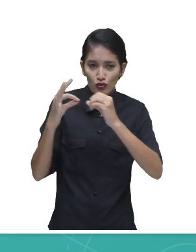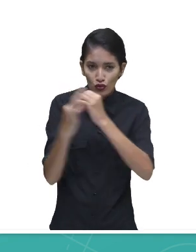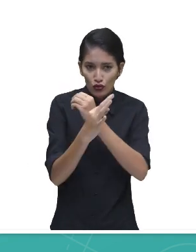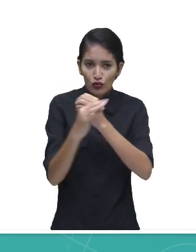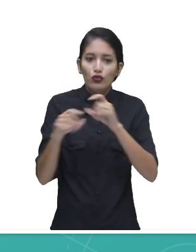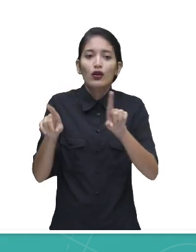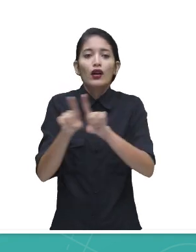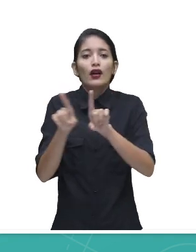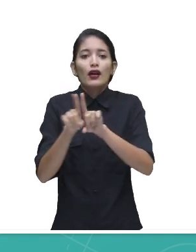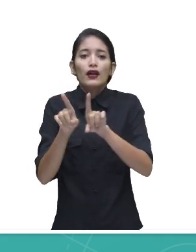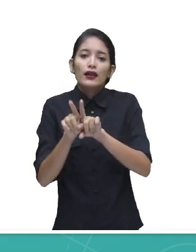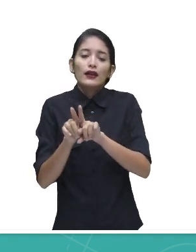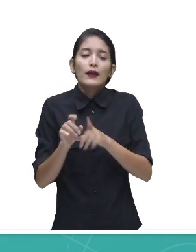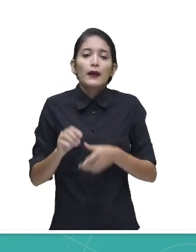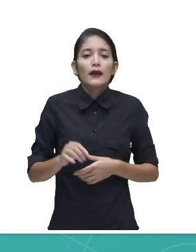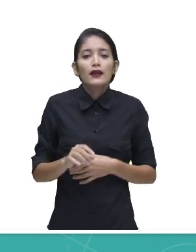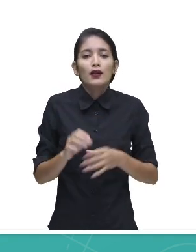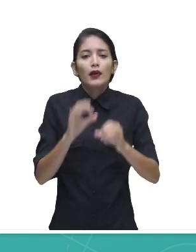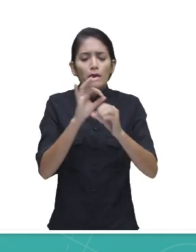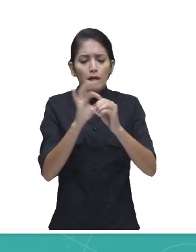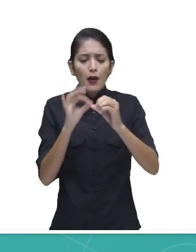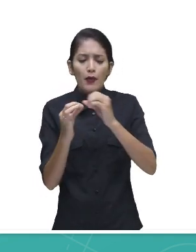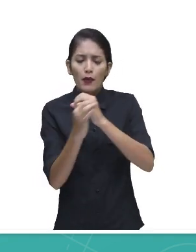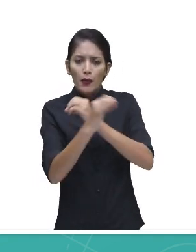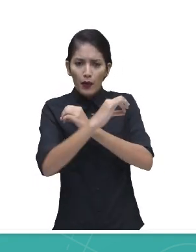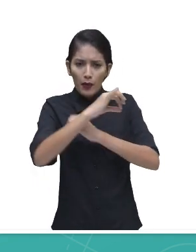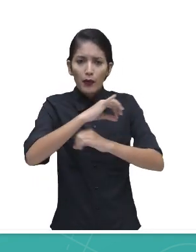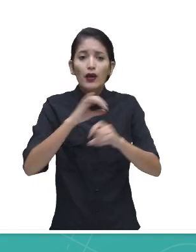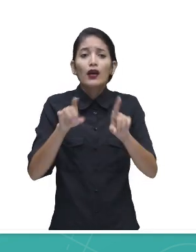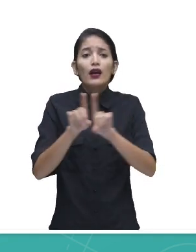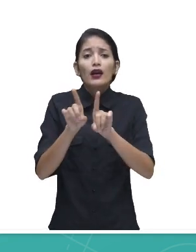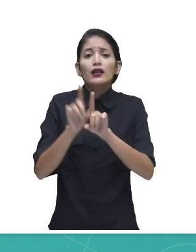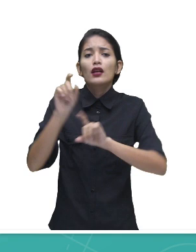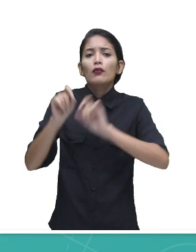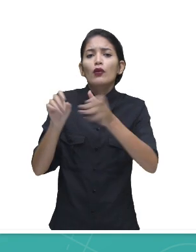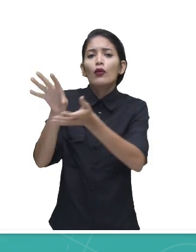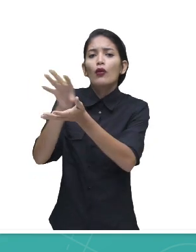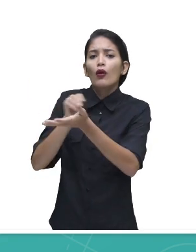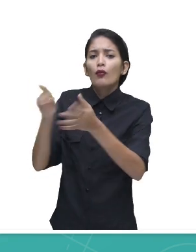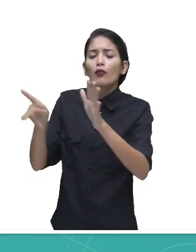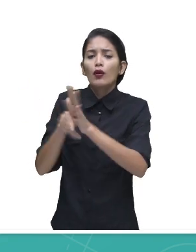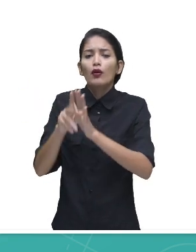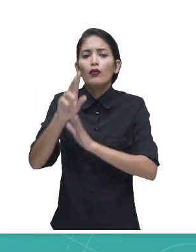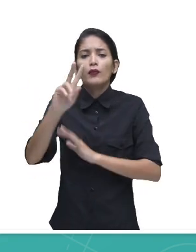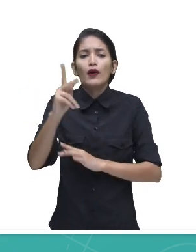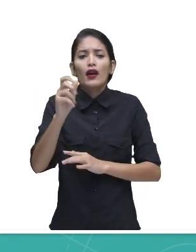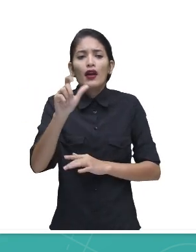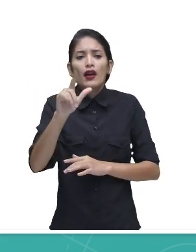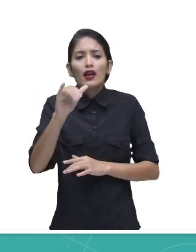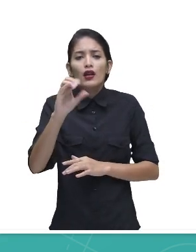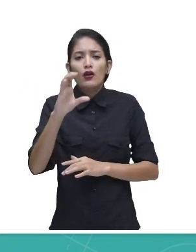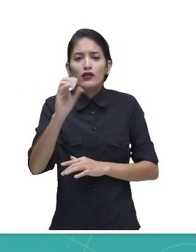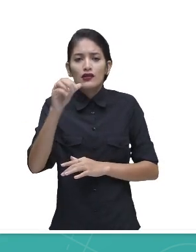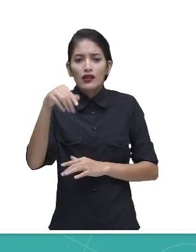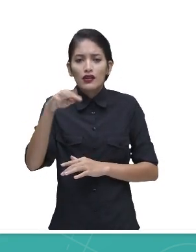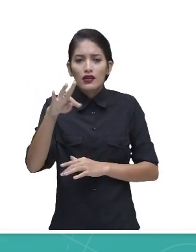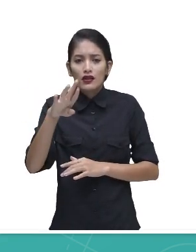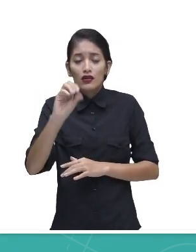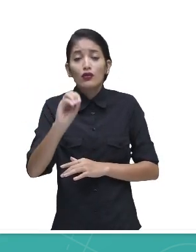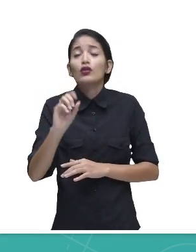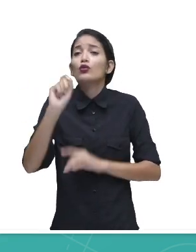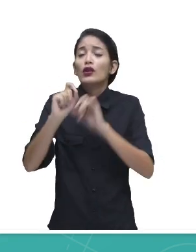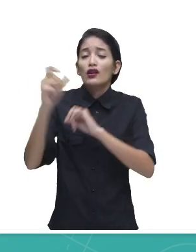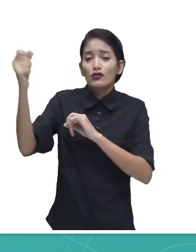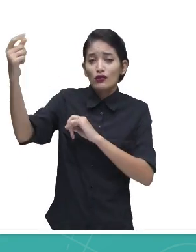de Saturno e ele também foi um defensor do modelo heliocêntrico, onde o Sol é o centro de tudo. Ele acabou